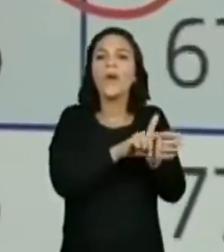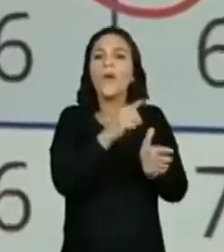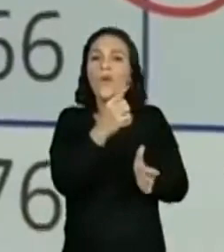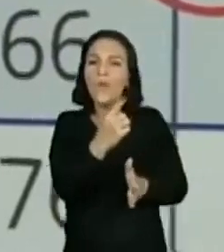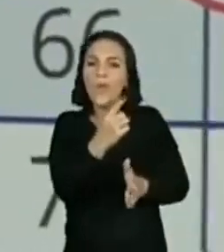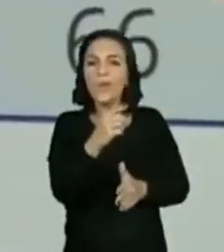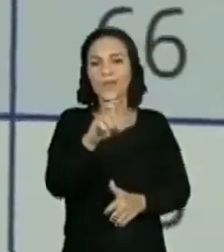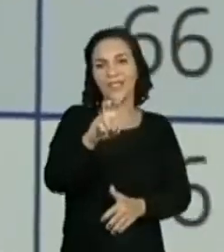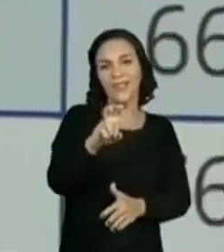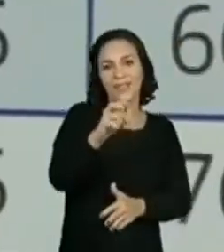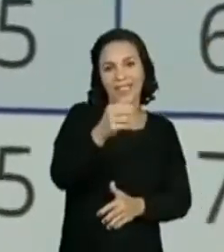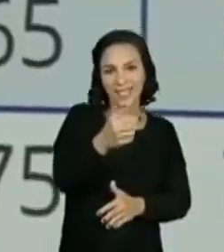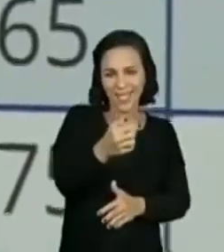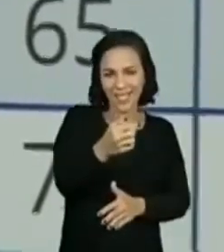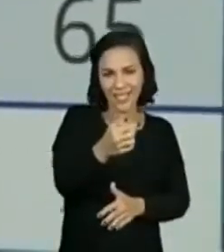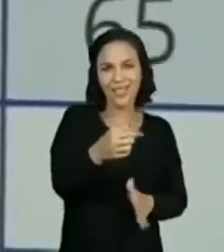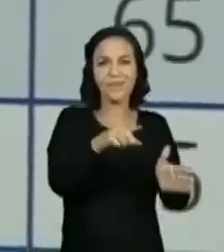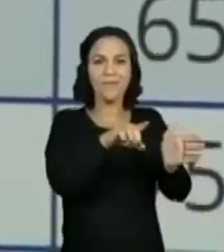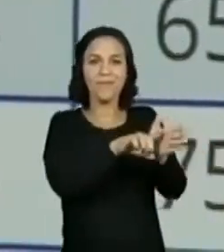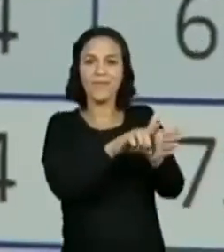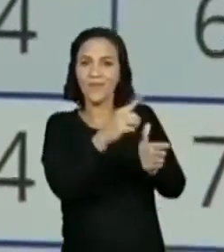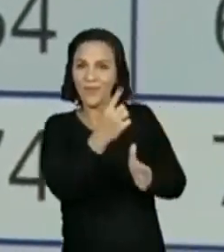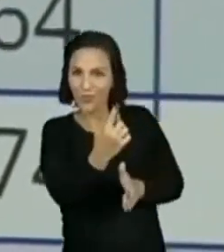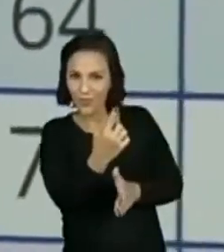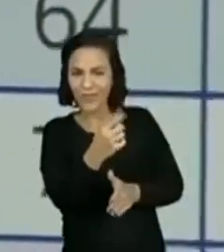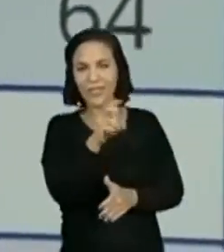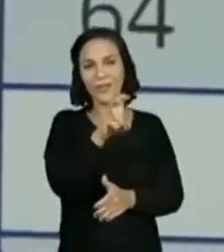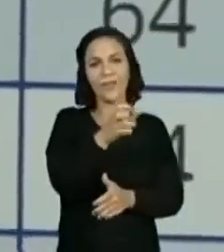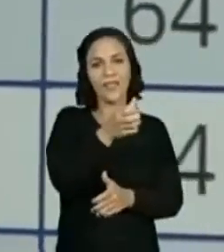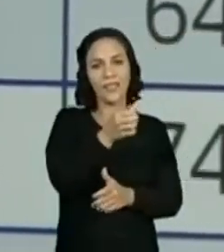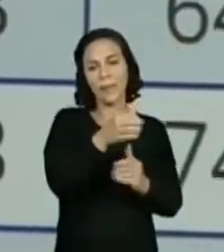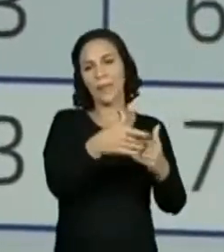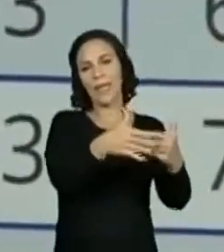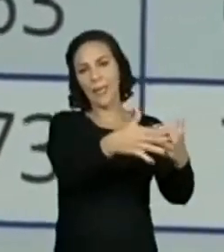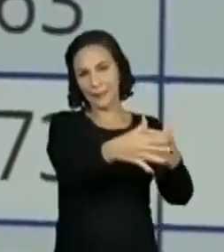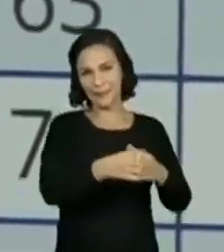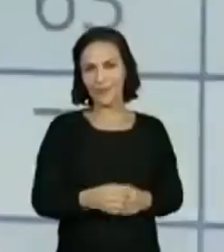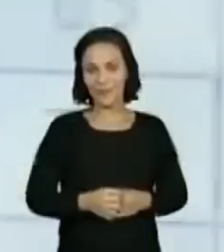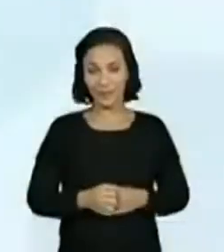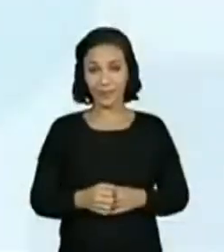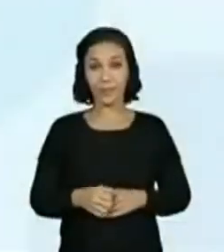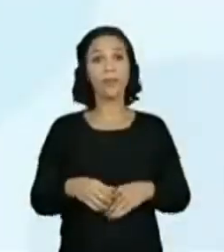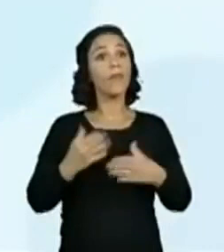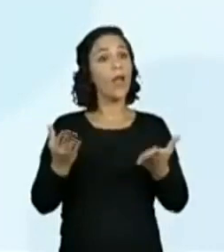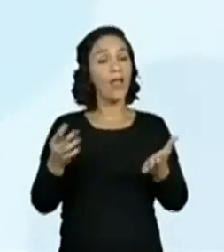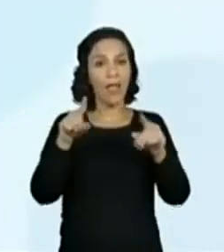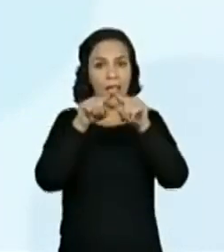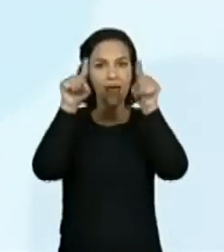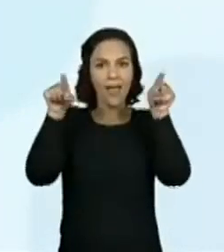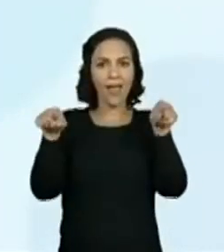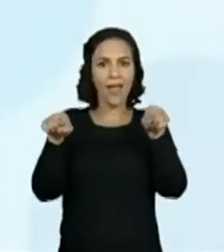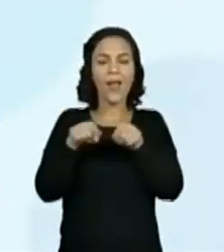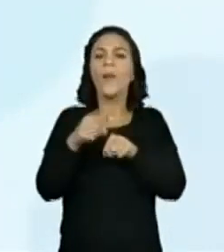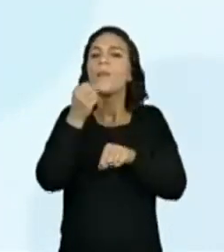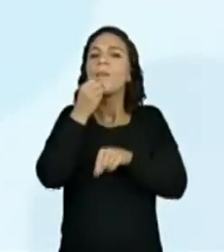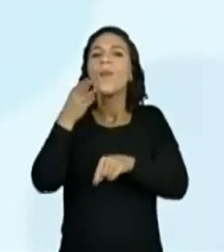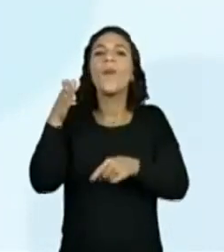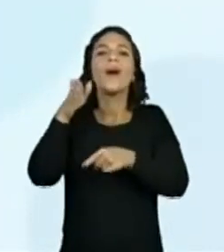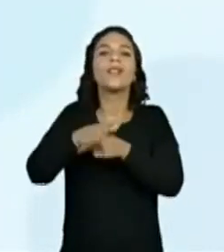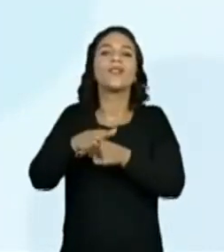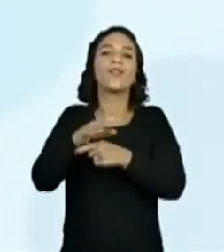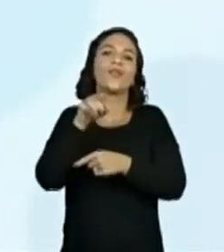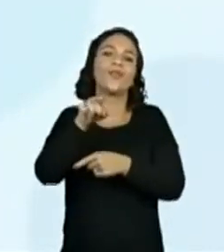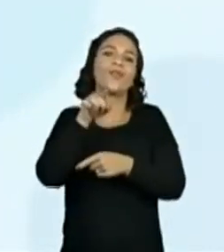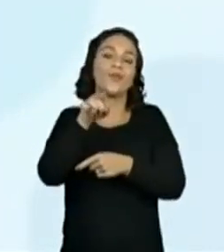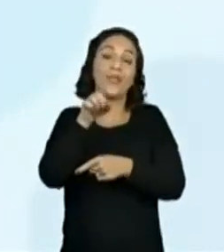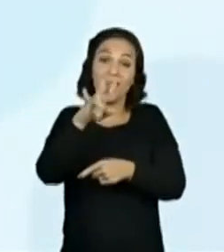1, 56 e assim por diante. Tá bom? E o quadro já fica de apoio, né? Uma dica para quando os estudantes